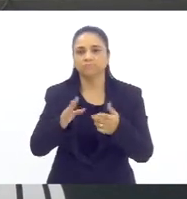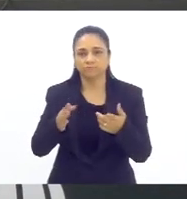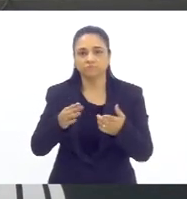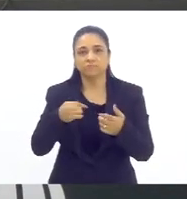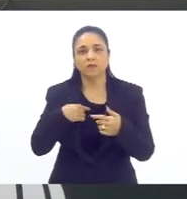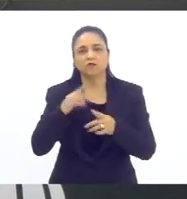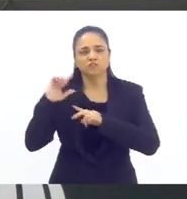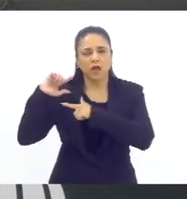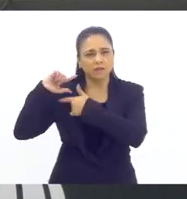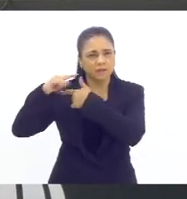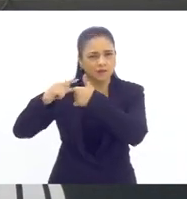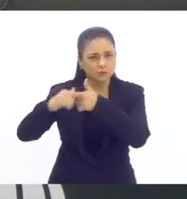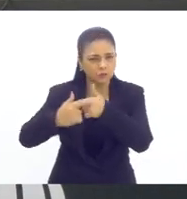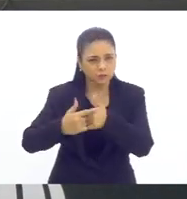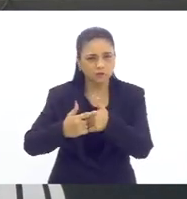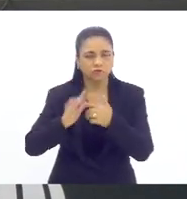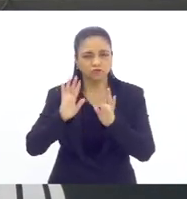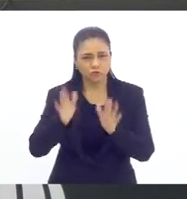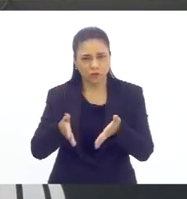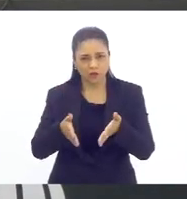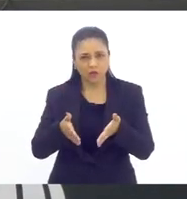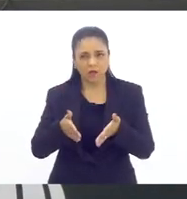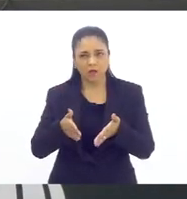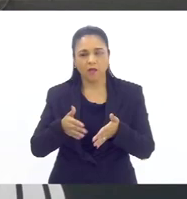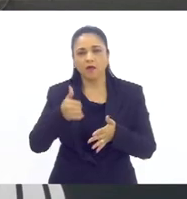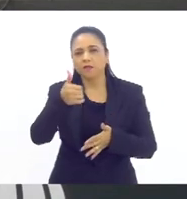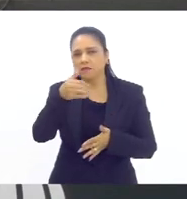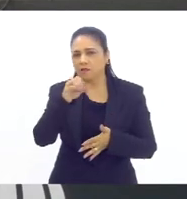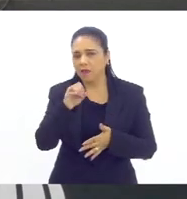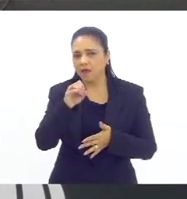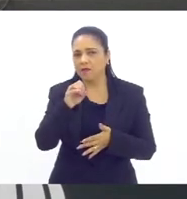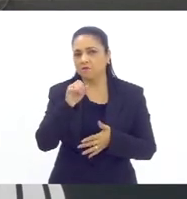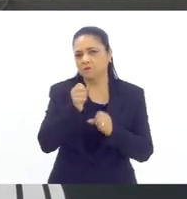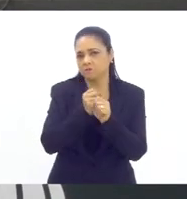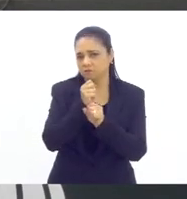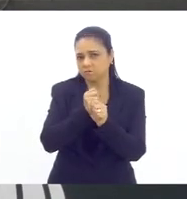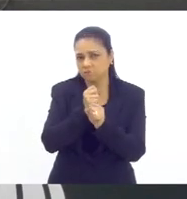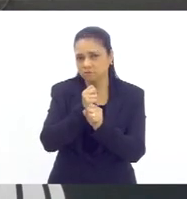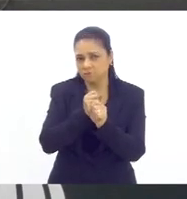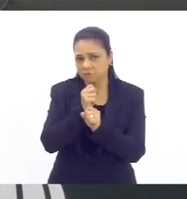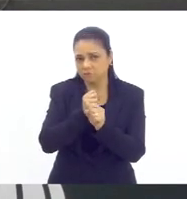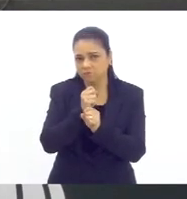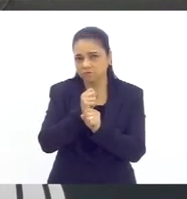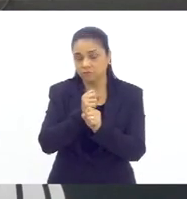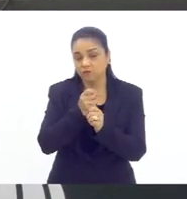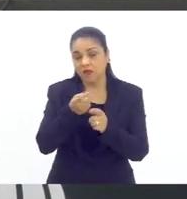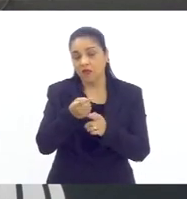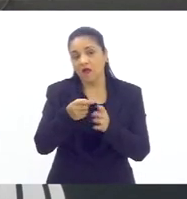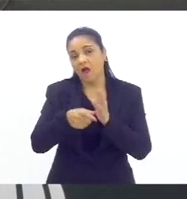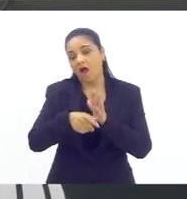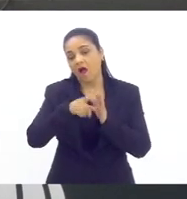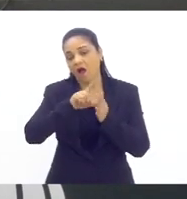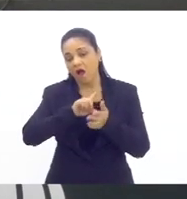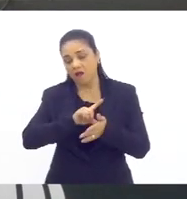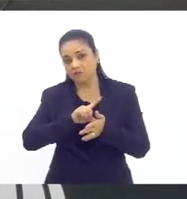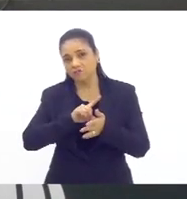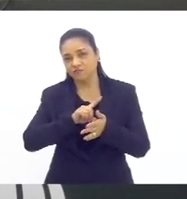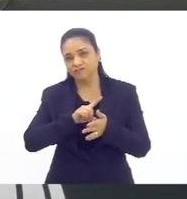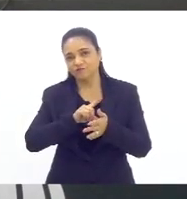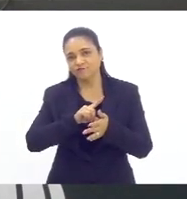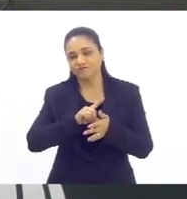Luciana e Josemar cerca de 10 anos sempre na véspera da Marcha a gente faz essa audiência